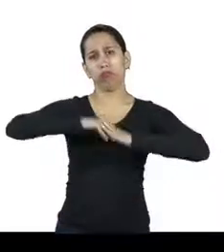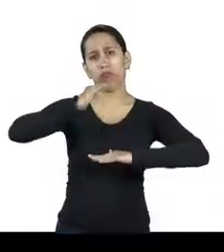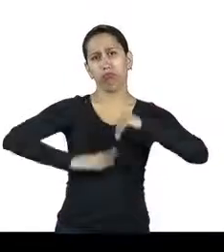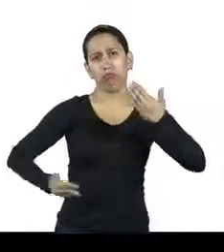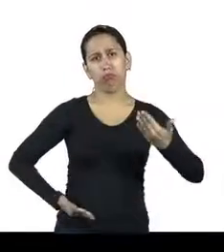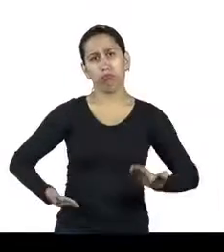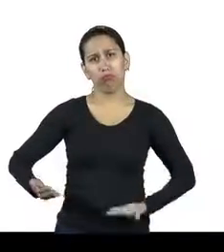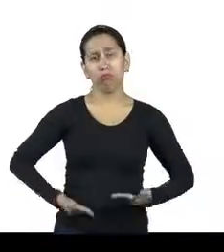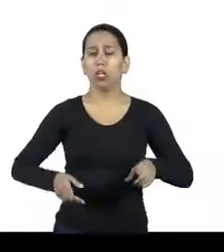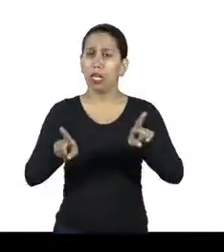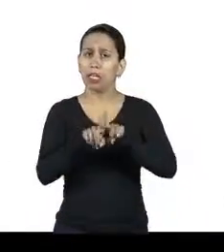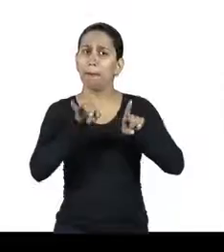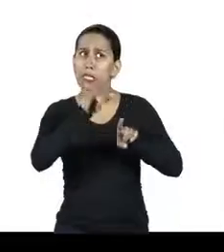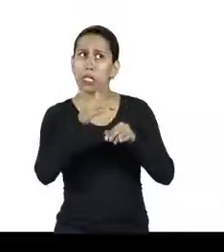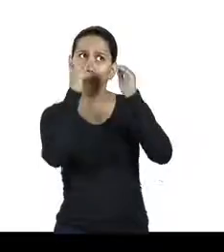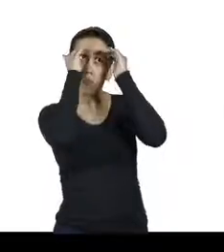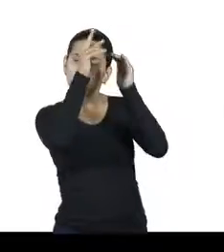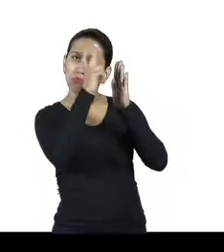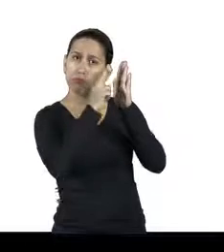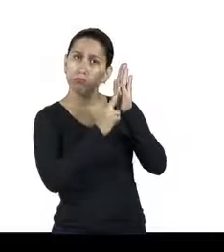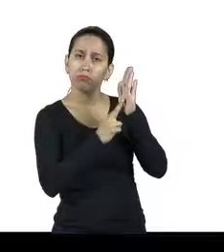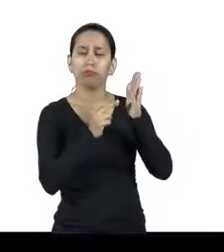dos procedimentos de segurança.